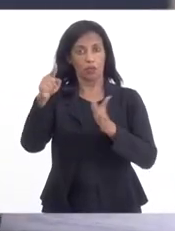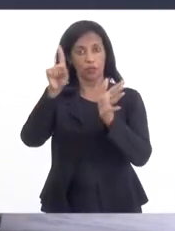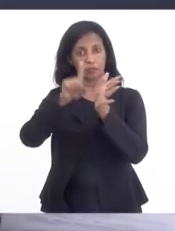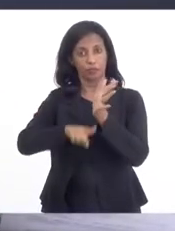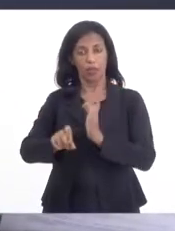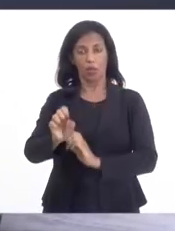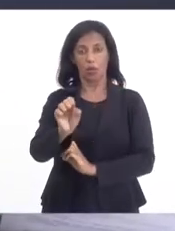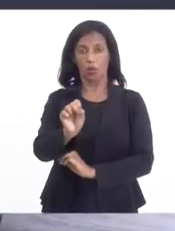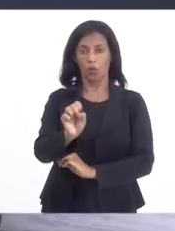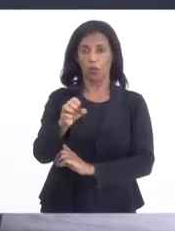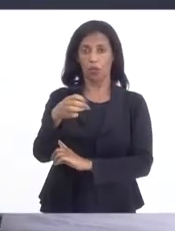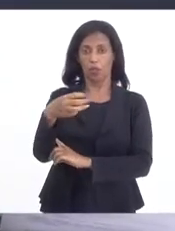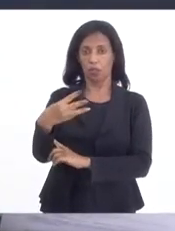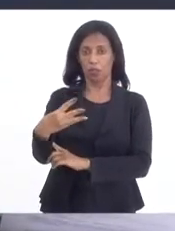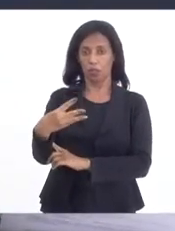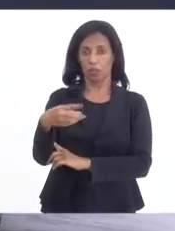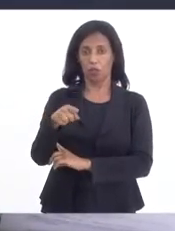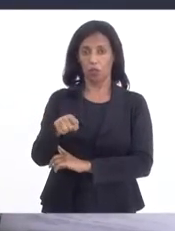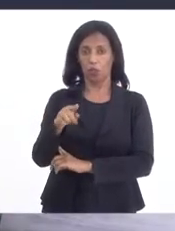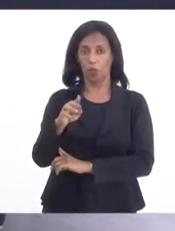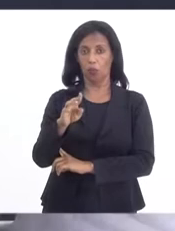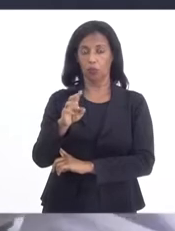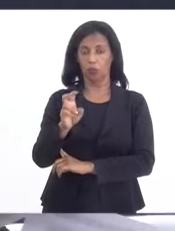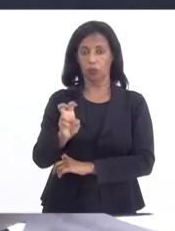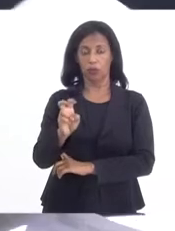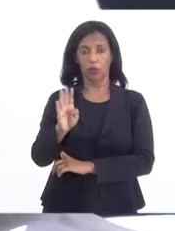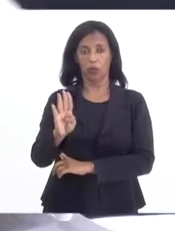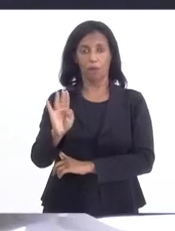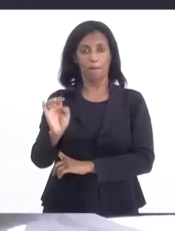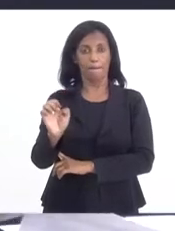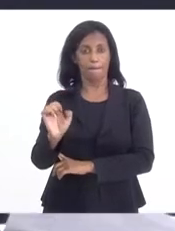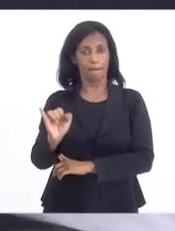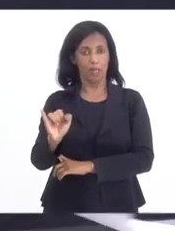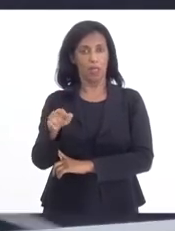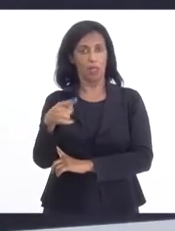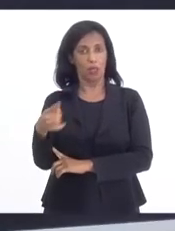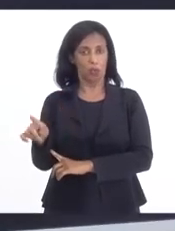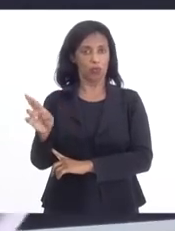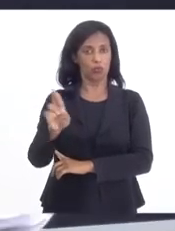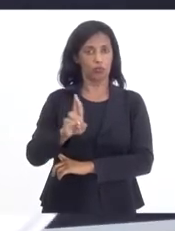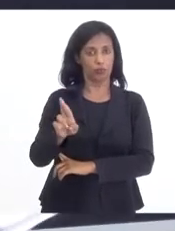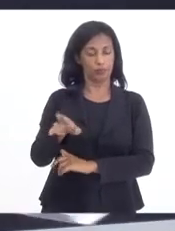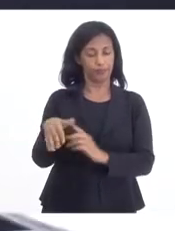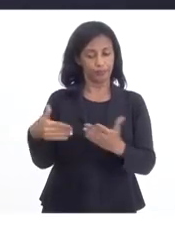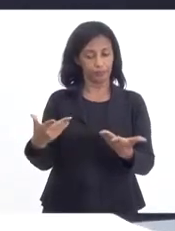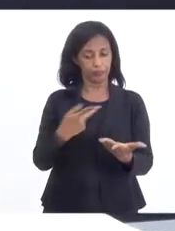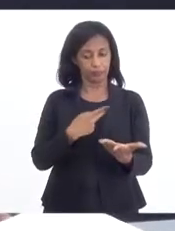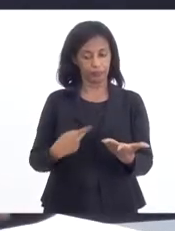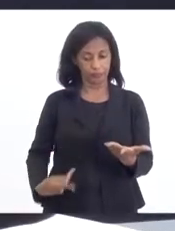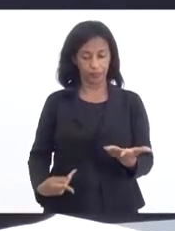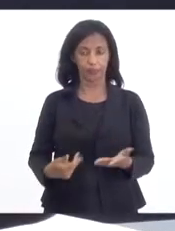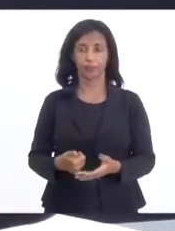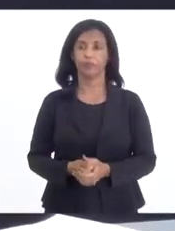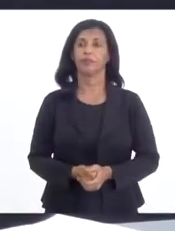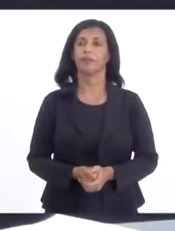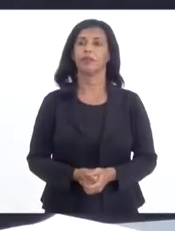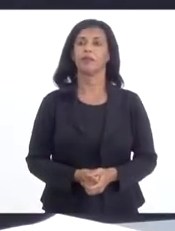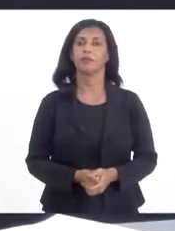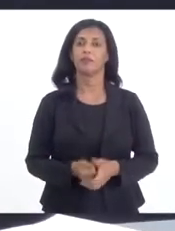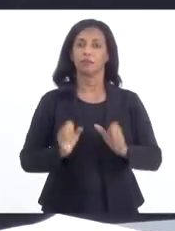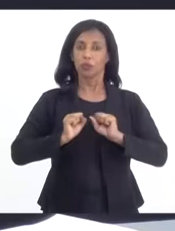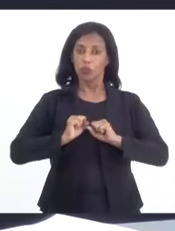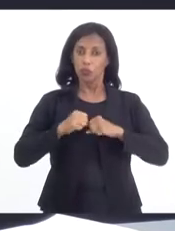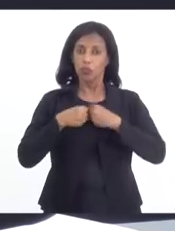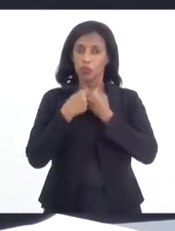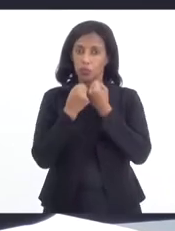83,5 bilhões de reais. Então, senhor presidente, louvar o